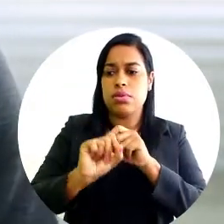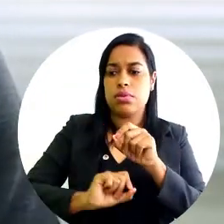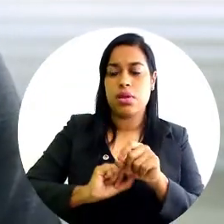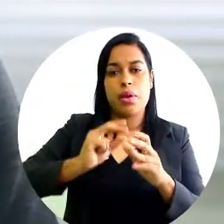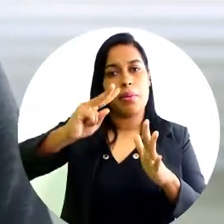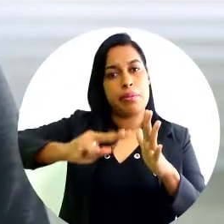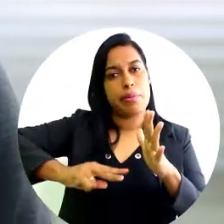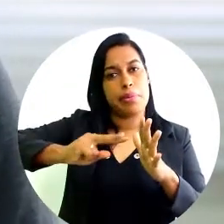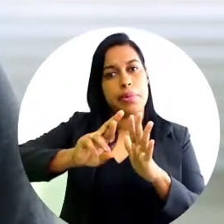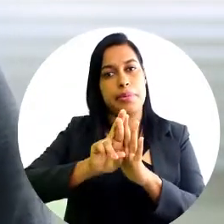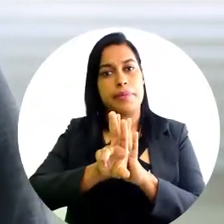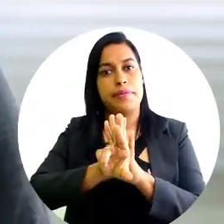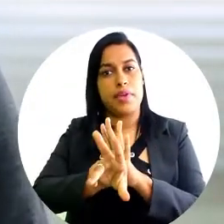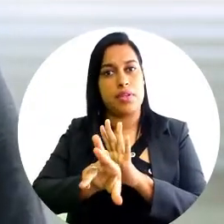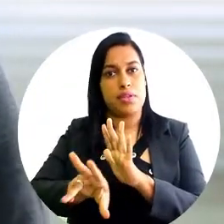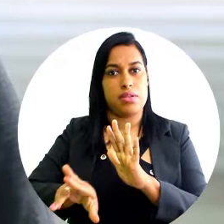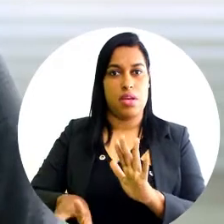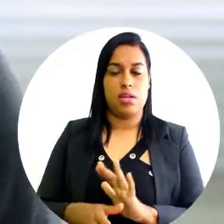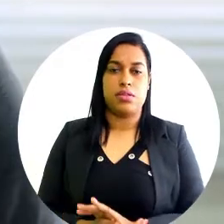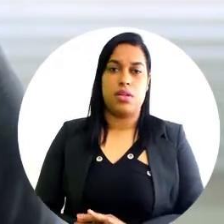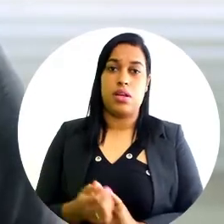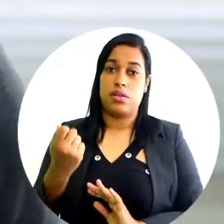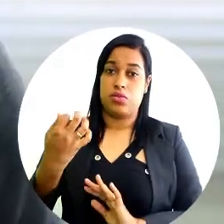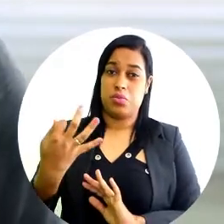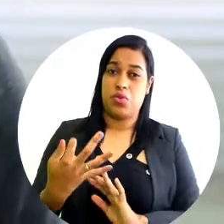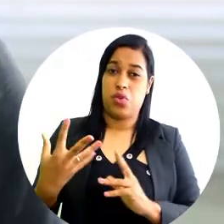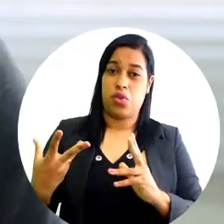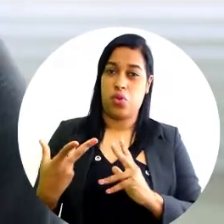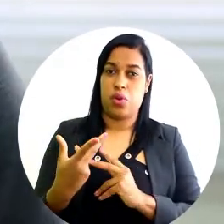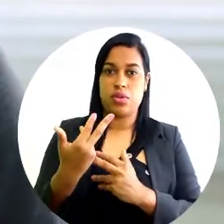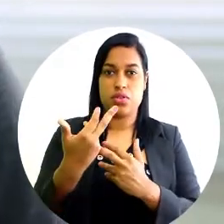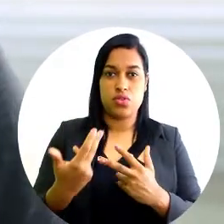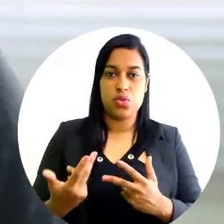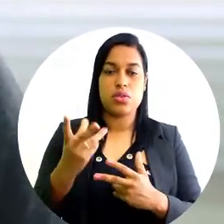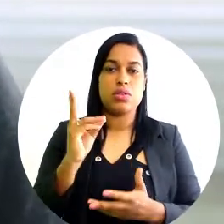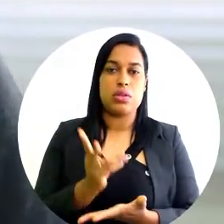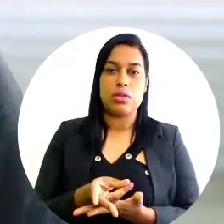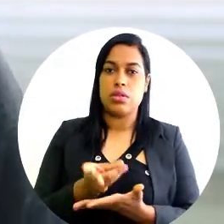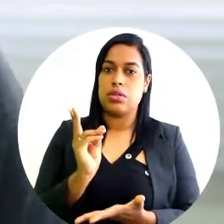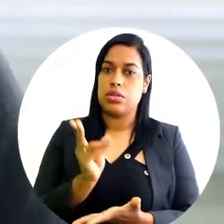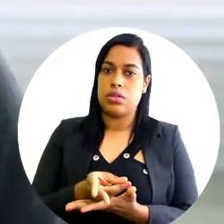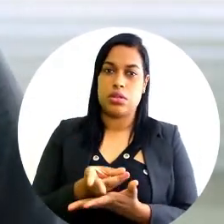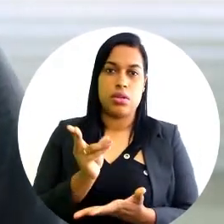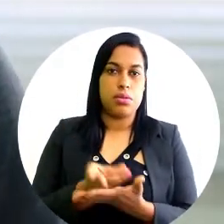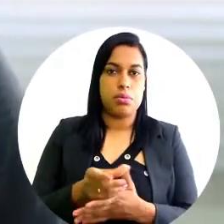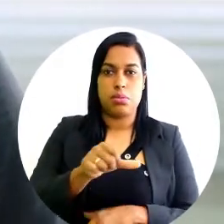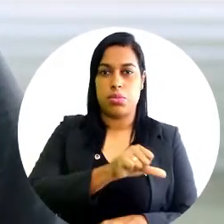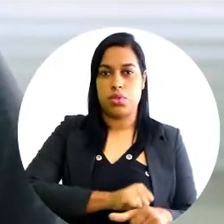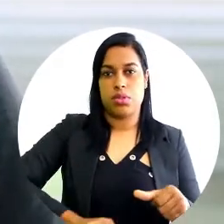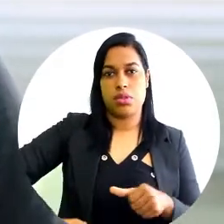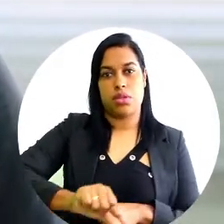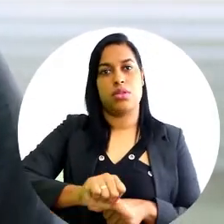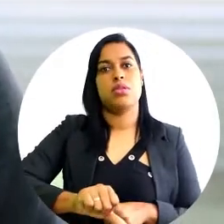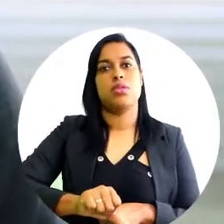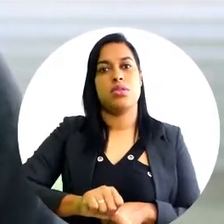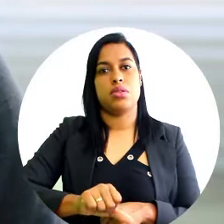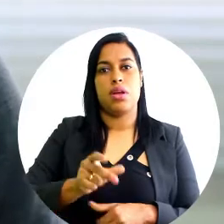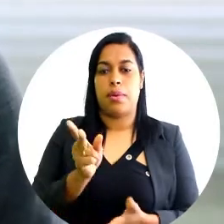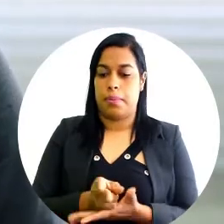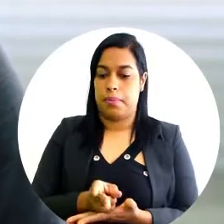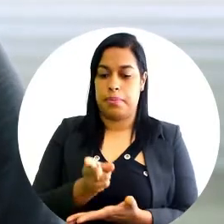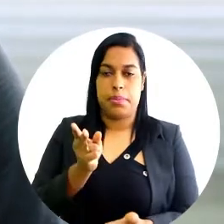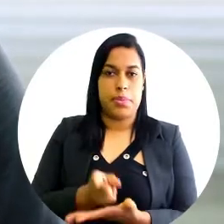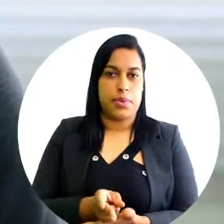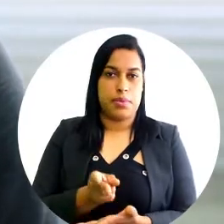uma leitura diferenciada. Ele disse que todas as coisas estão em constante mudança,